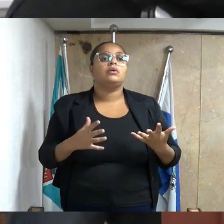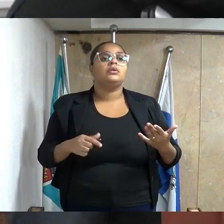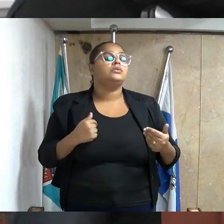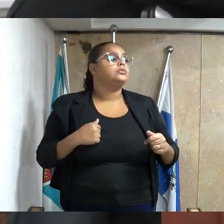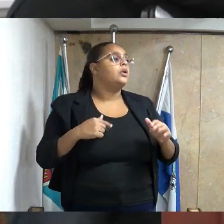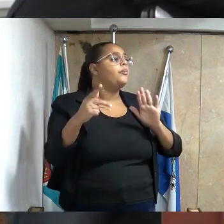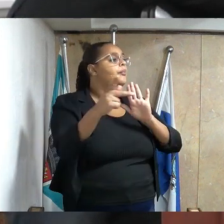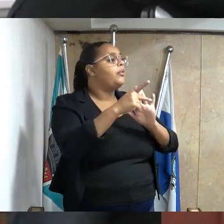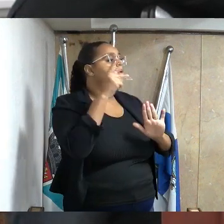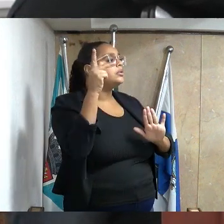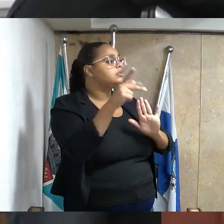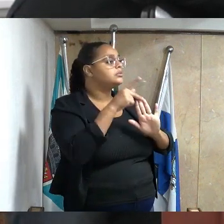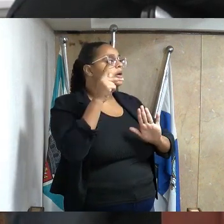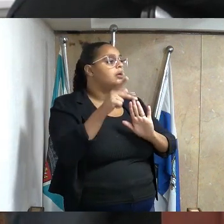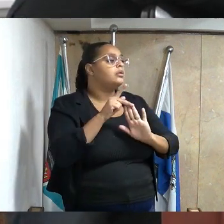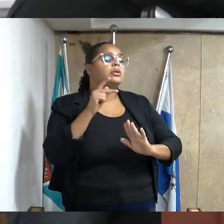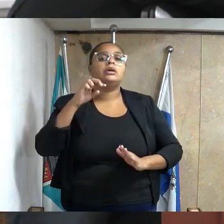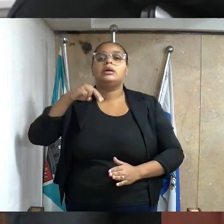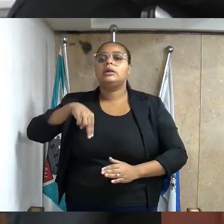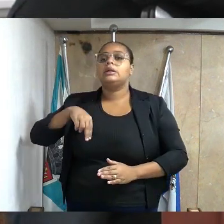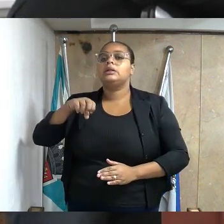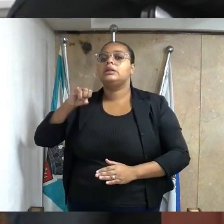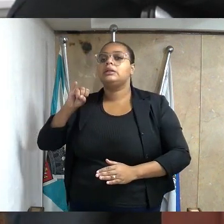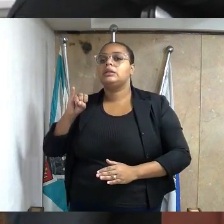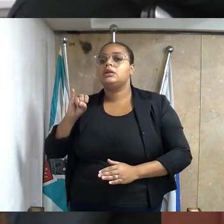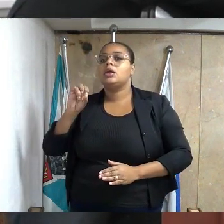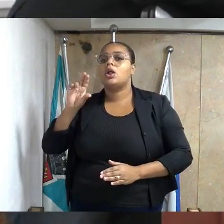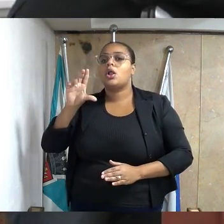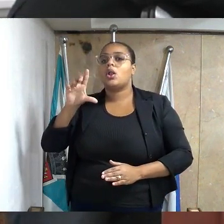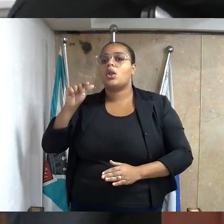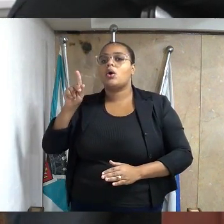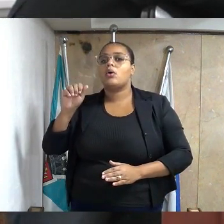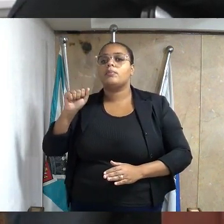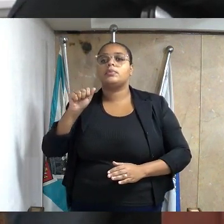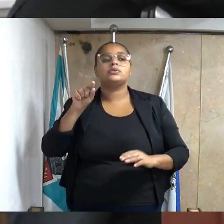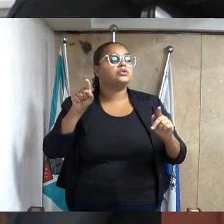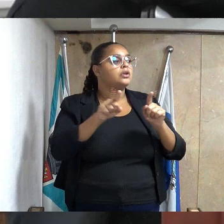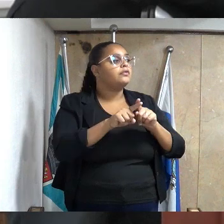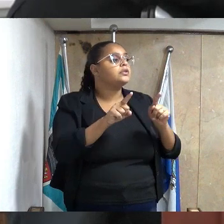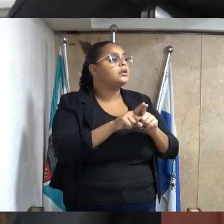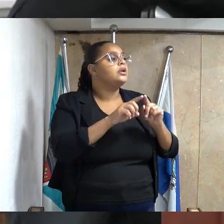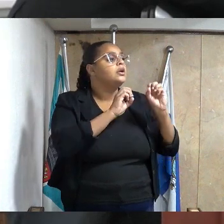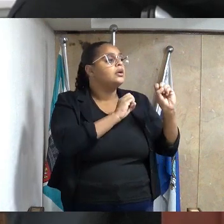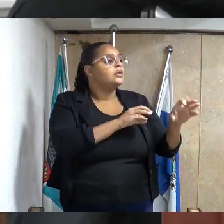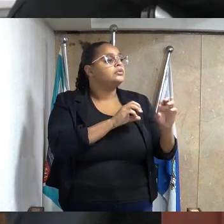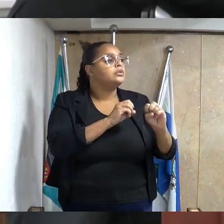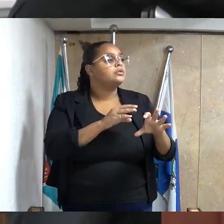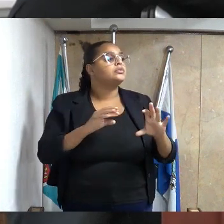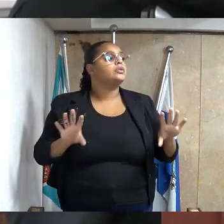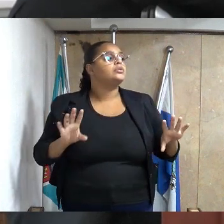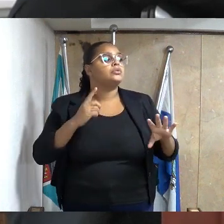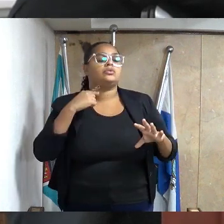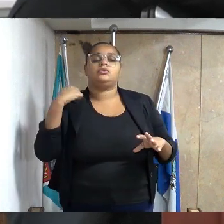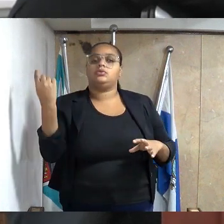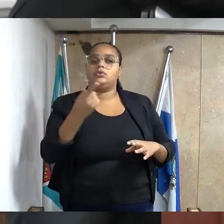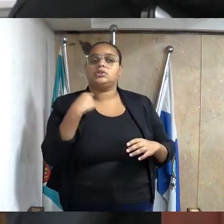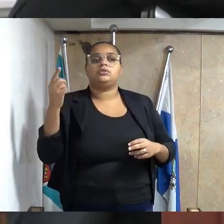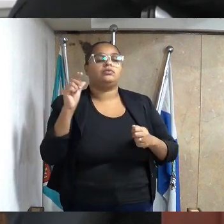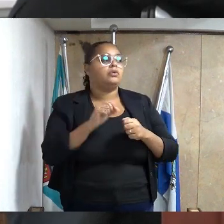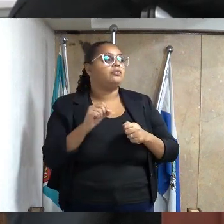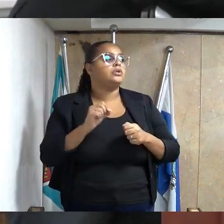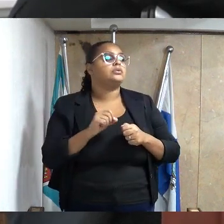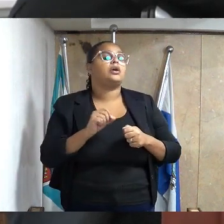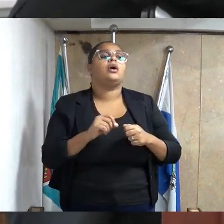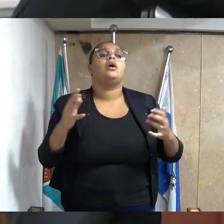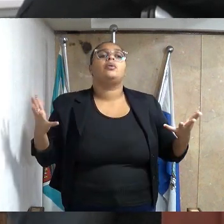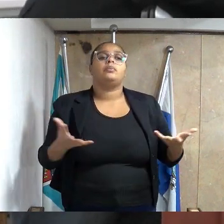nós estamos vendo que Nilópolis está promovendo uma blitz educativa. E é isso que nós, enquanto comissão, vamos fazer para